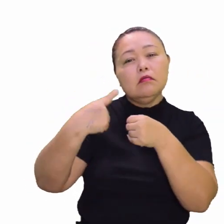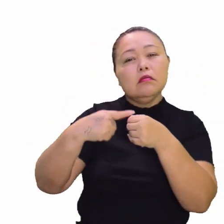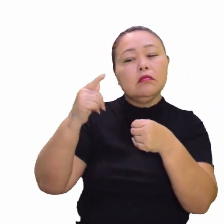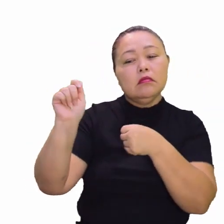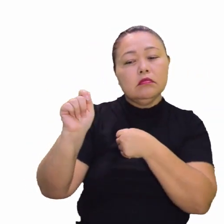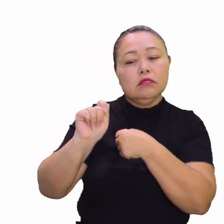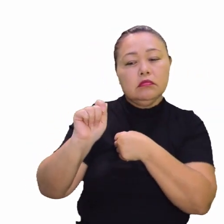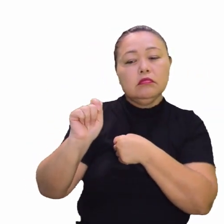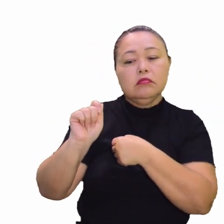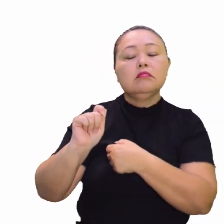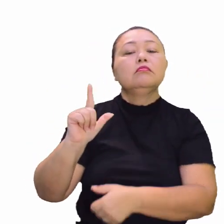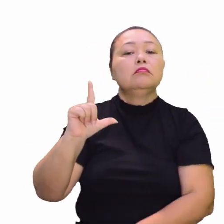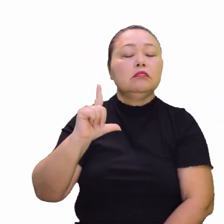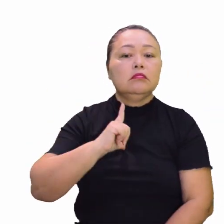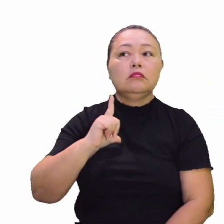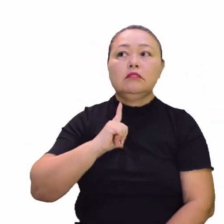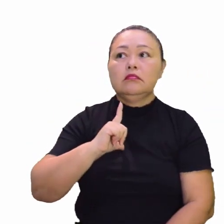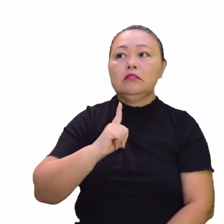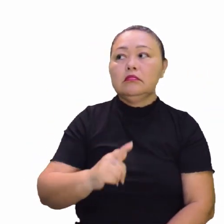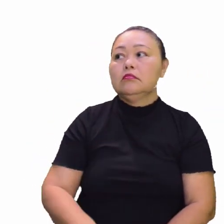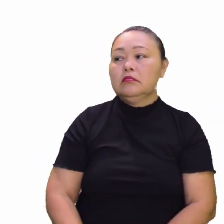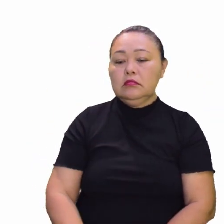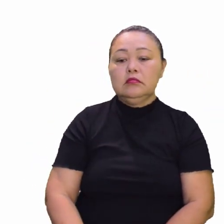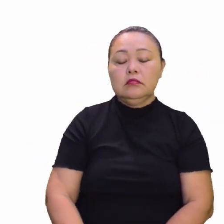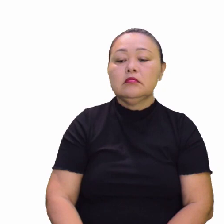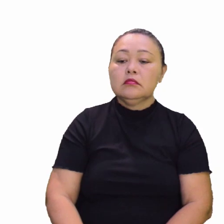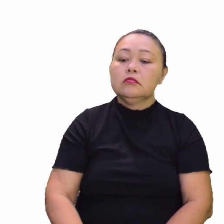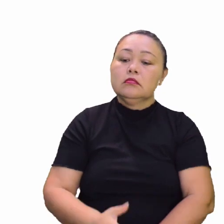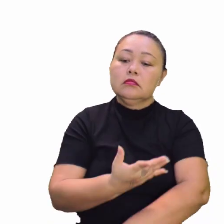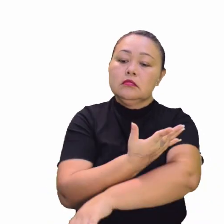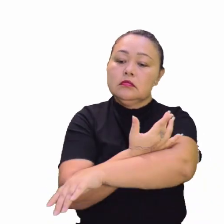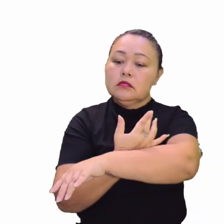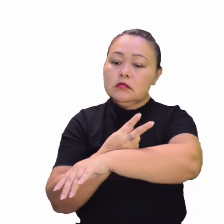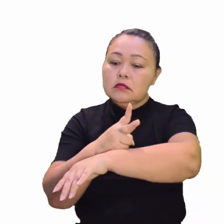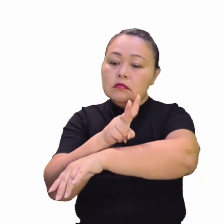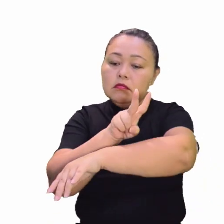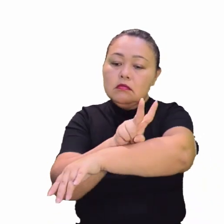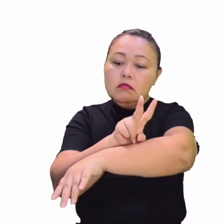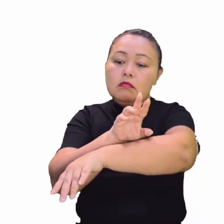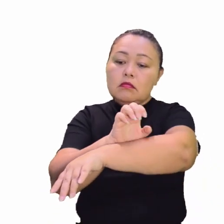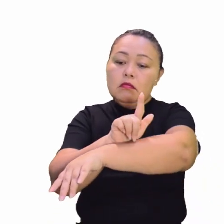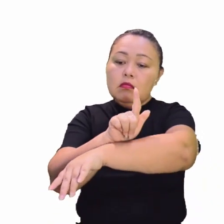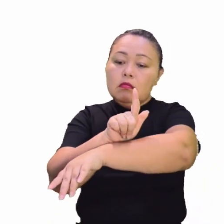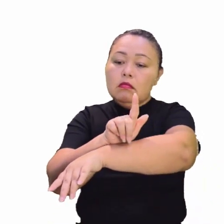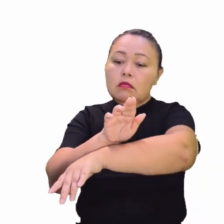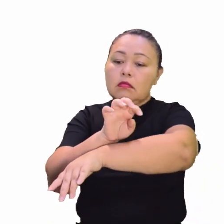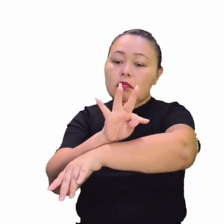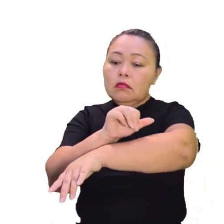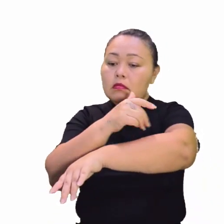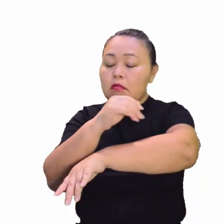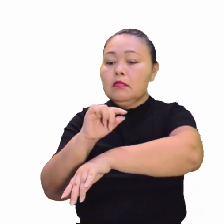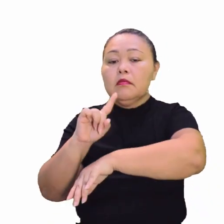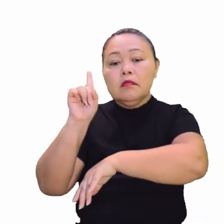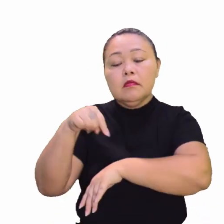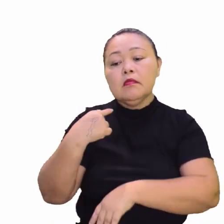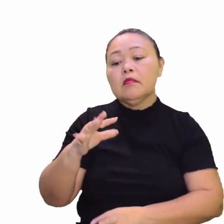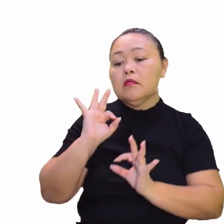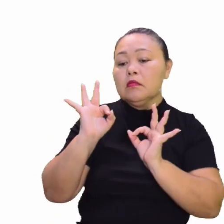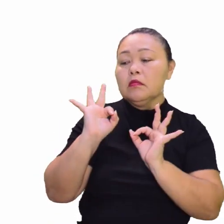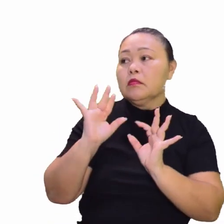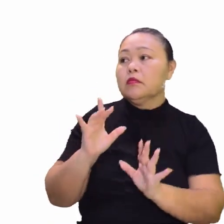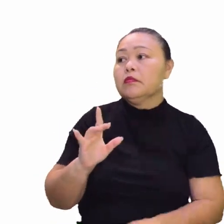ainda a gente consegue ver traços dessa vegetação, sabia? Ótimo, professor Jorge. Boa,